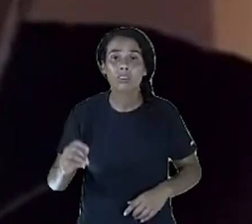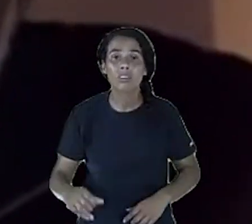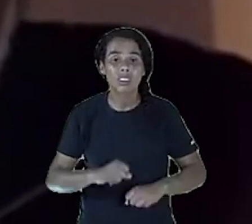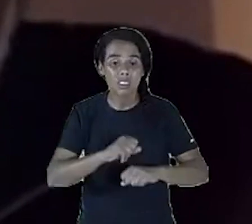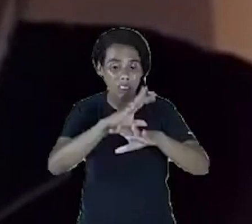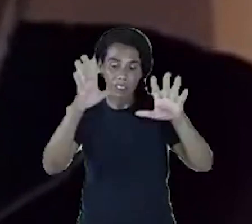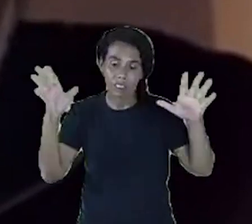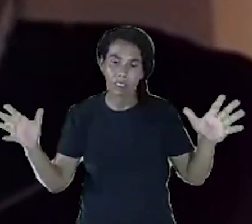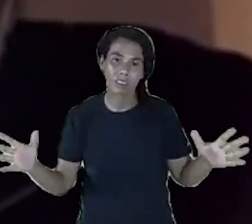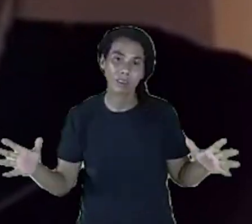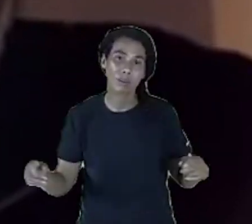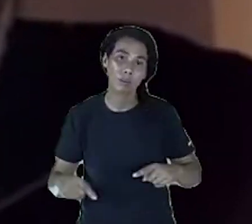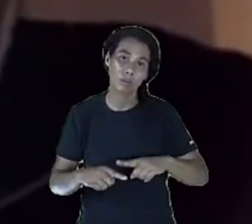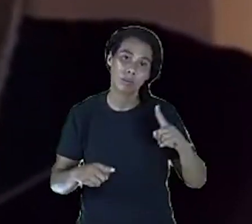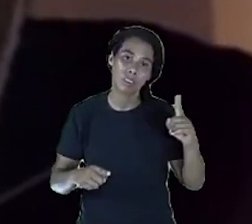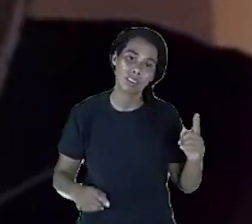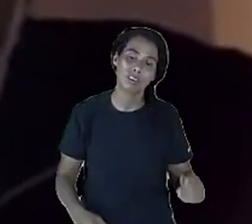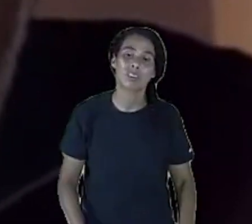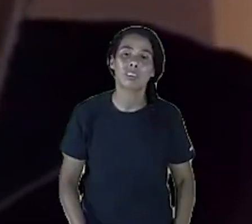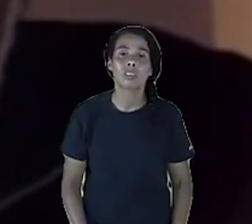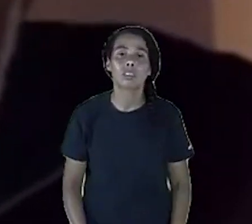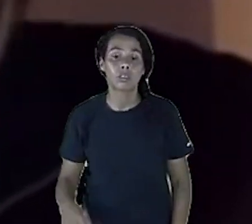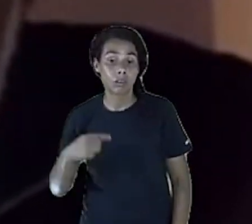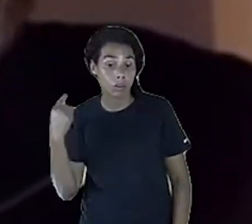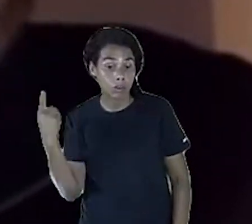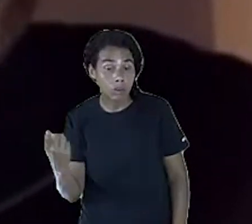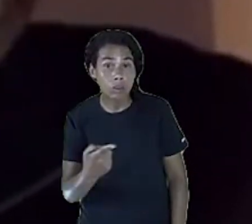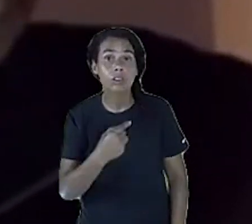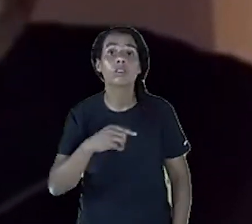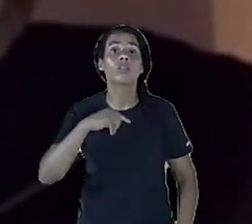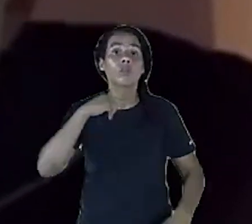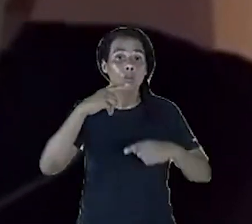assaltam o tempo todo. Então,